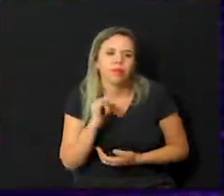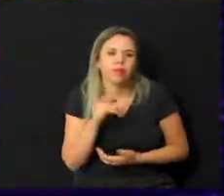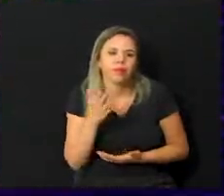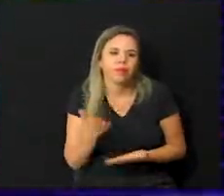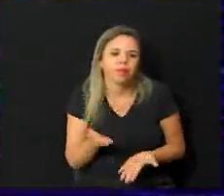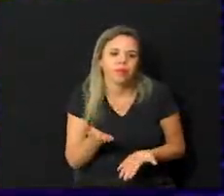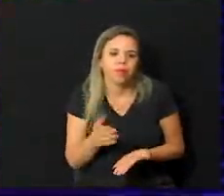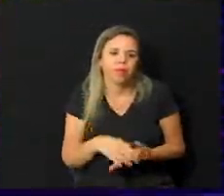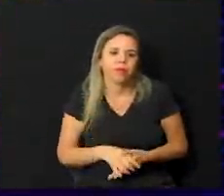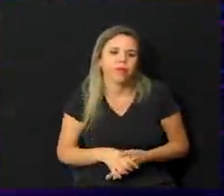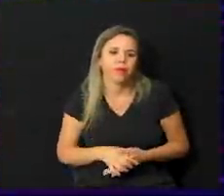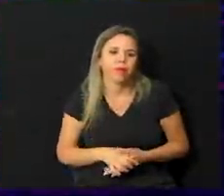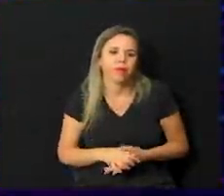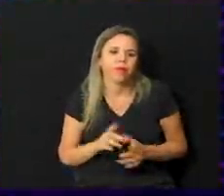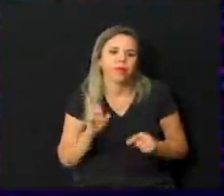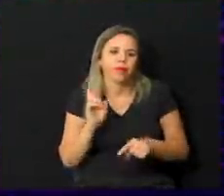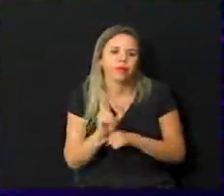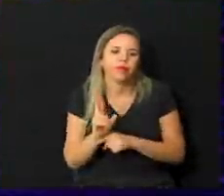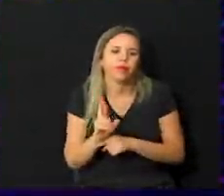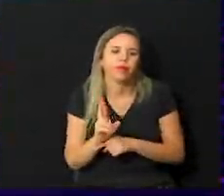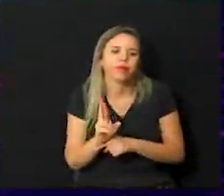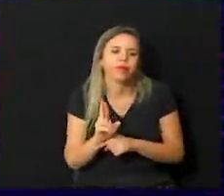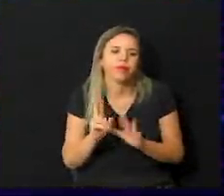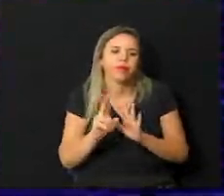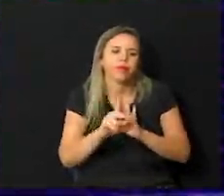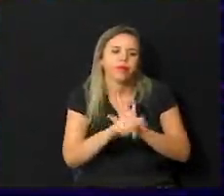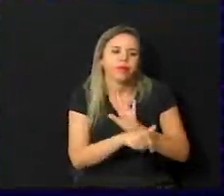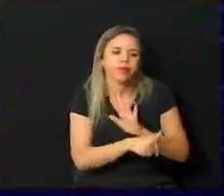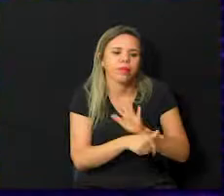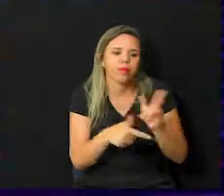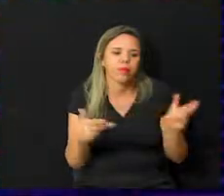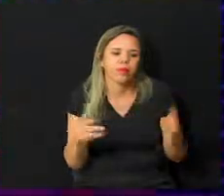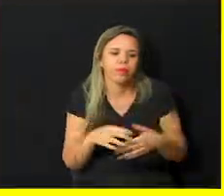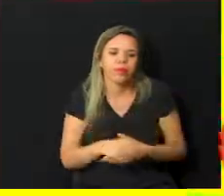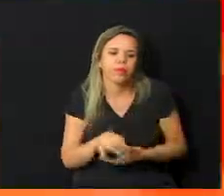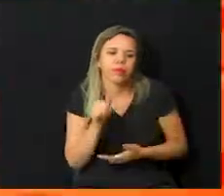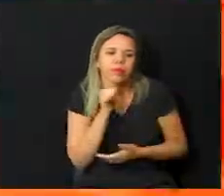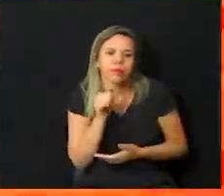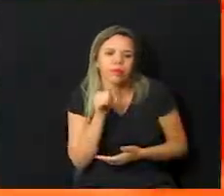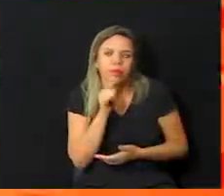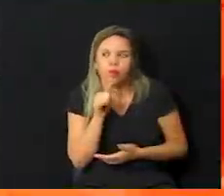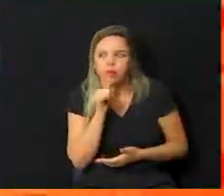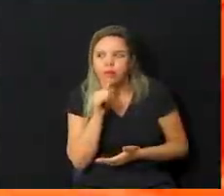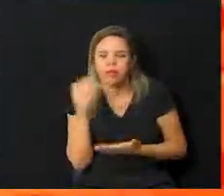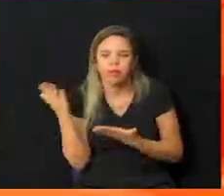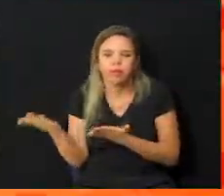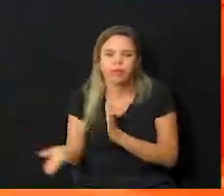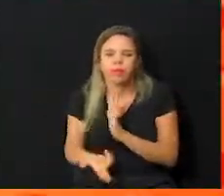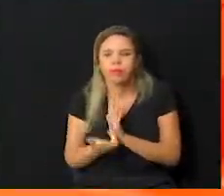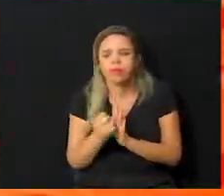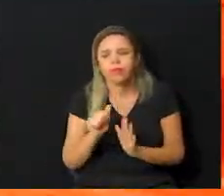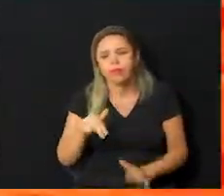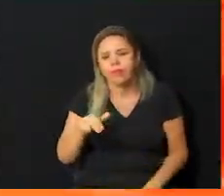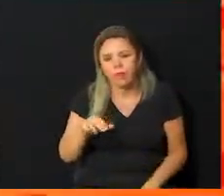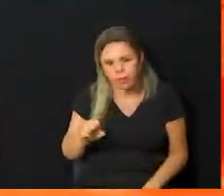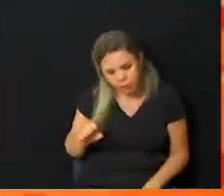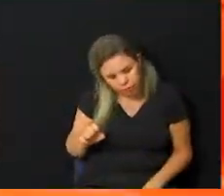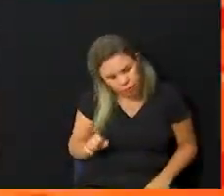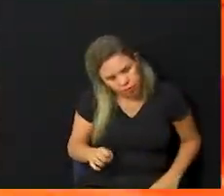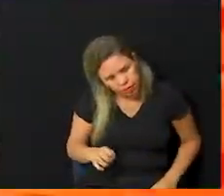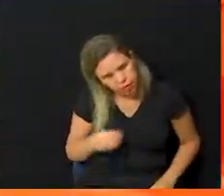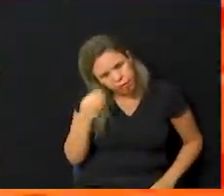se você ele tem algumas referências a várias coisas, né? Por exemplo, o anime Nana, que é um anime